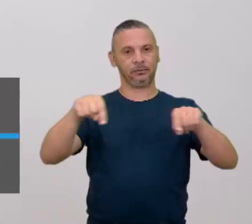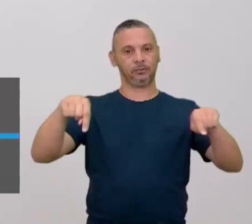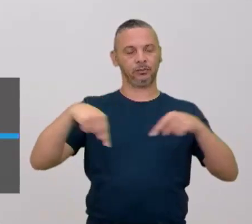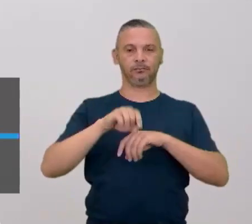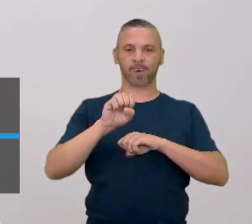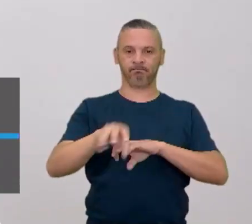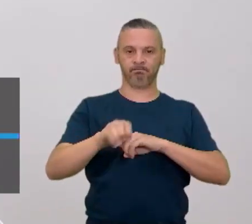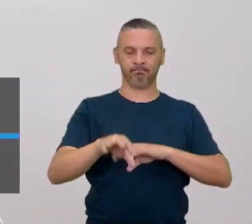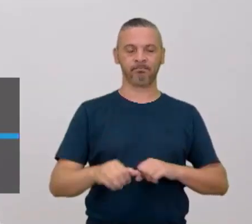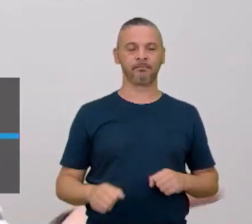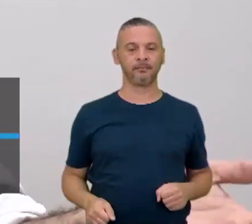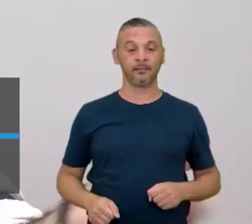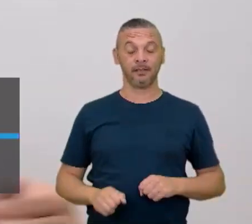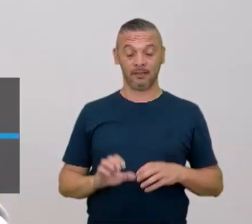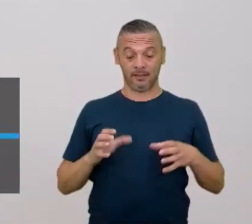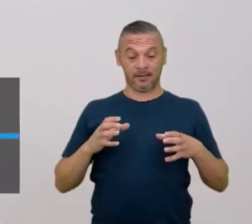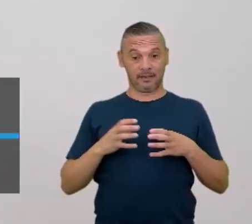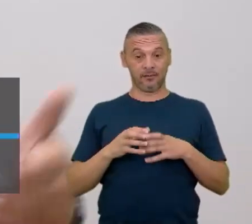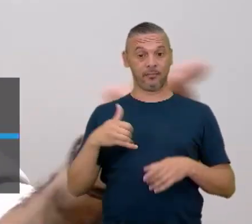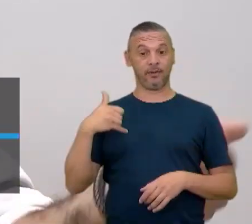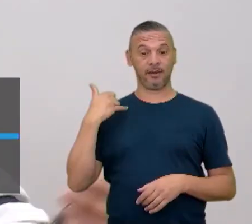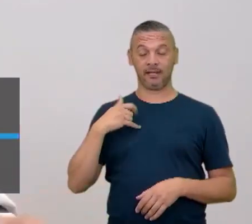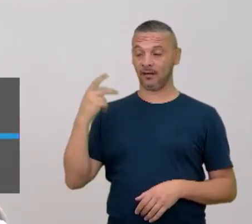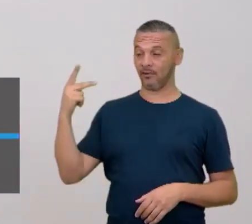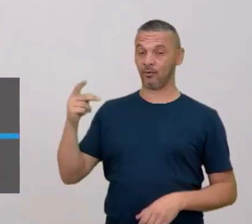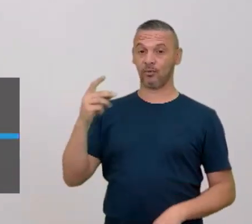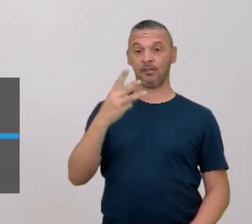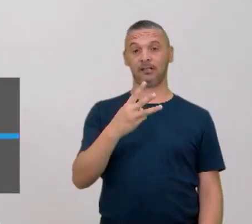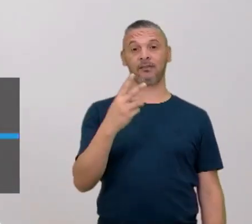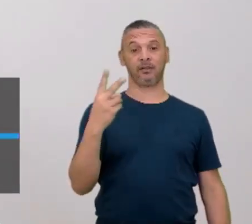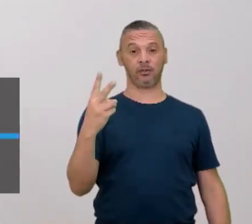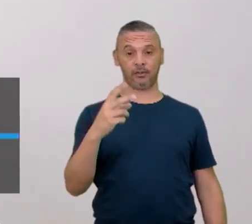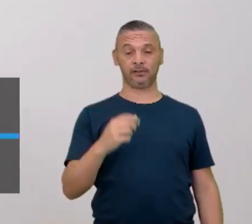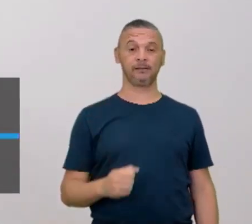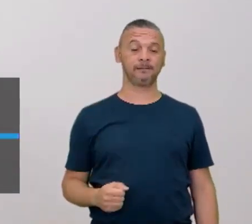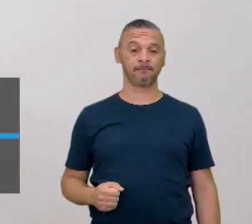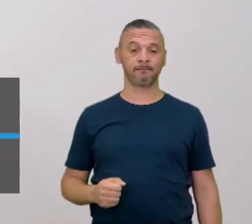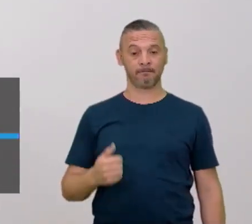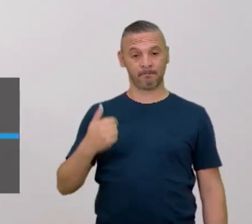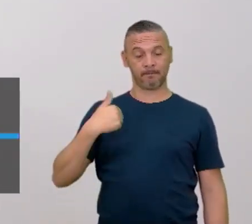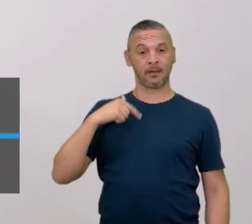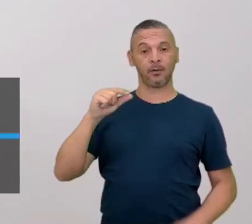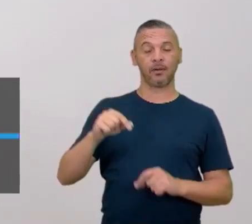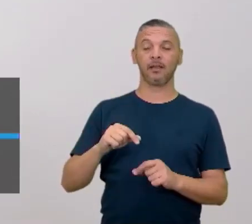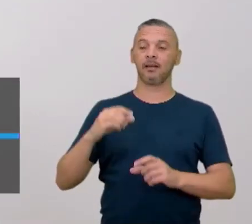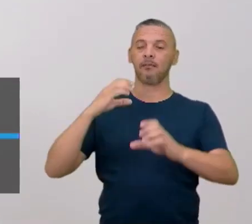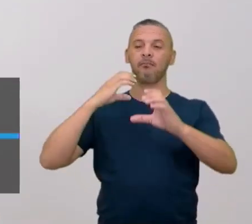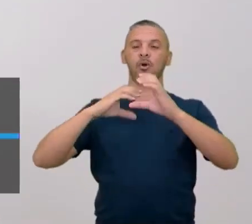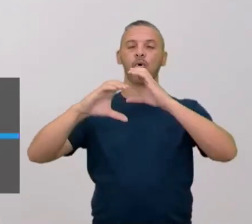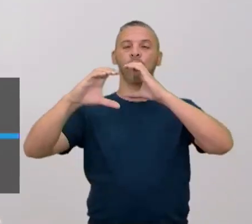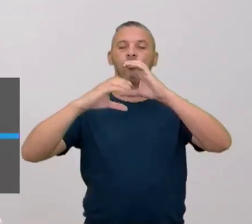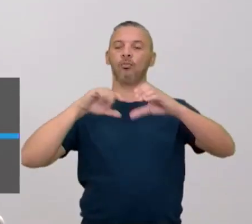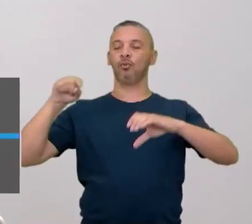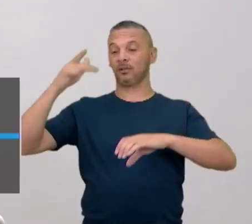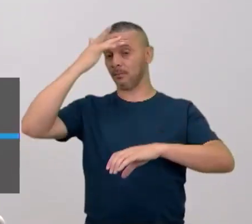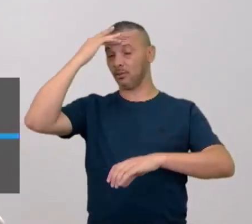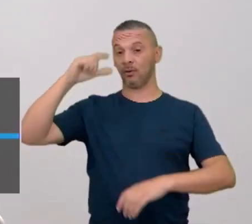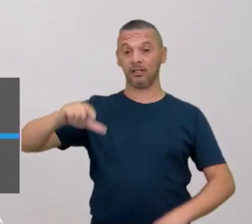isso. E era uma galera que tem a sua idade, hoje talvez até Sim. um pouco mais velho. E eu lembro que a música que eles